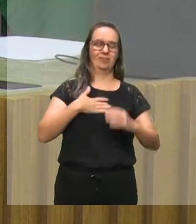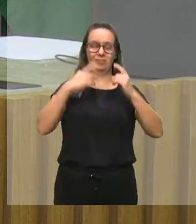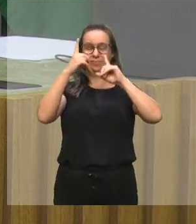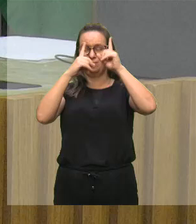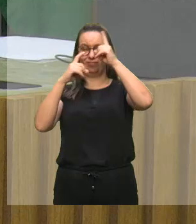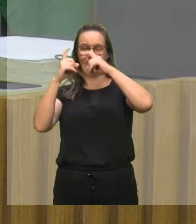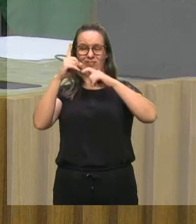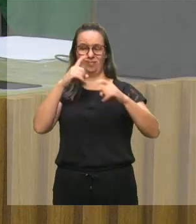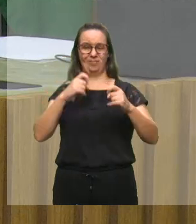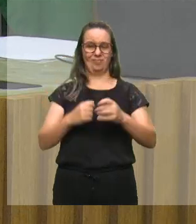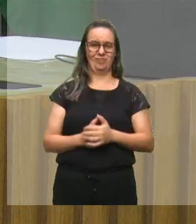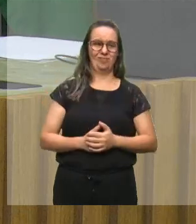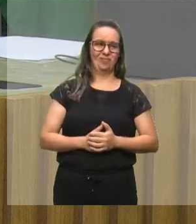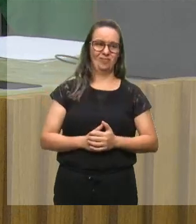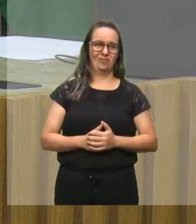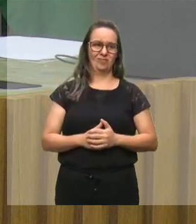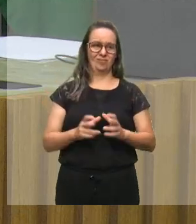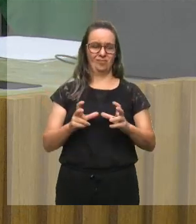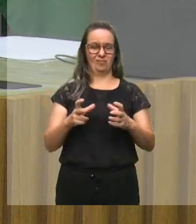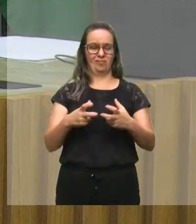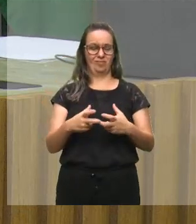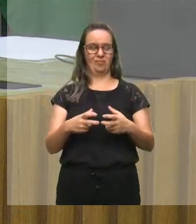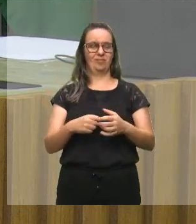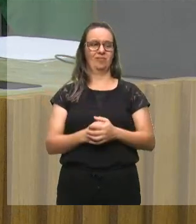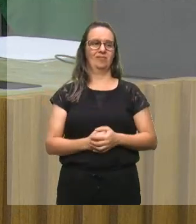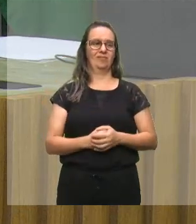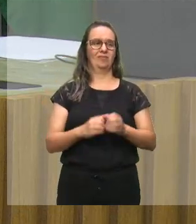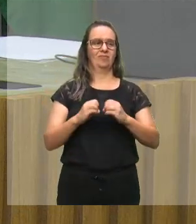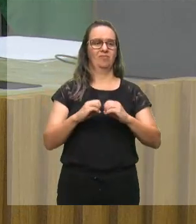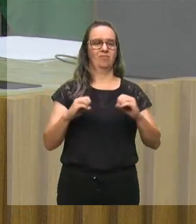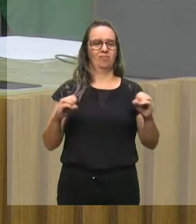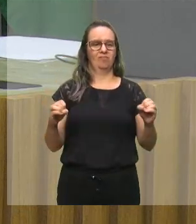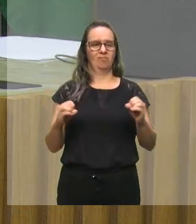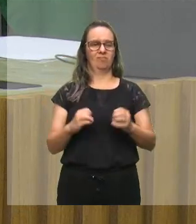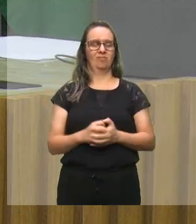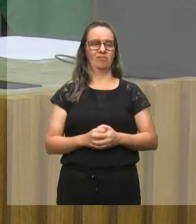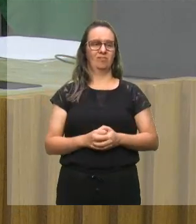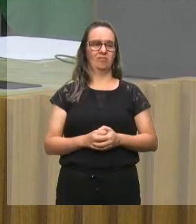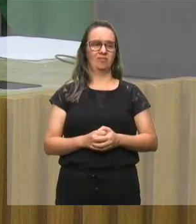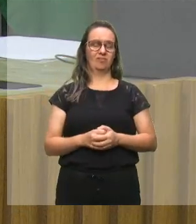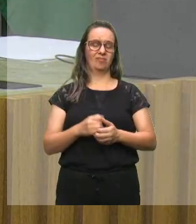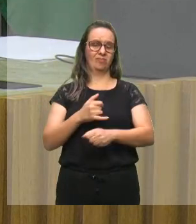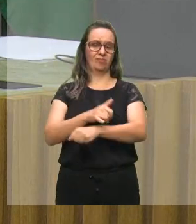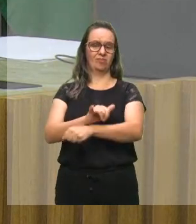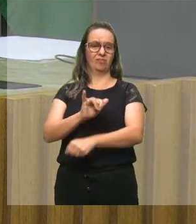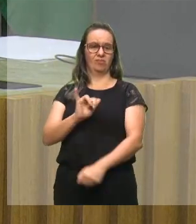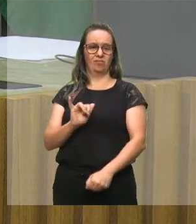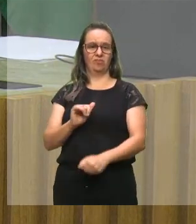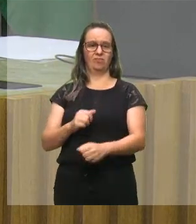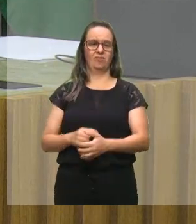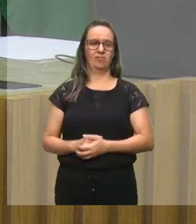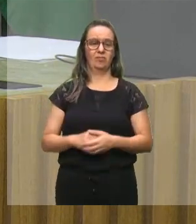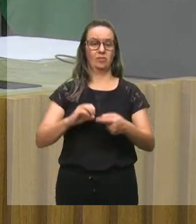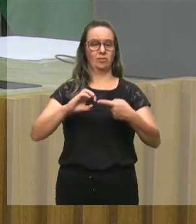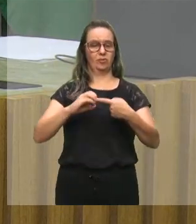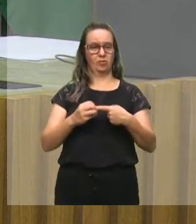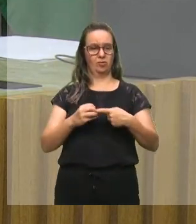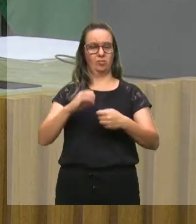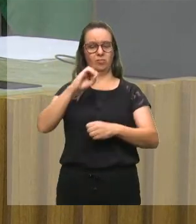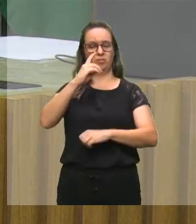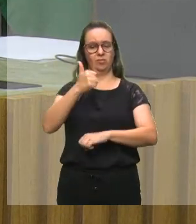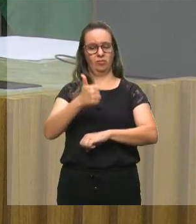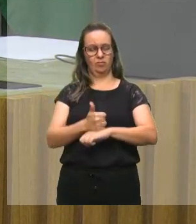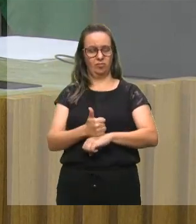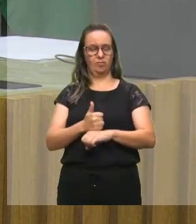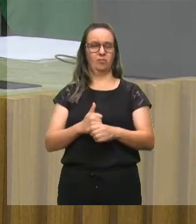de cidadãos, mas, né, com a ausência das pessoas que realmente deveriam estar aqui como secretários, então isso é bem preocupante, né?